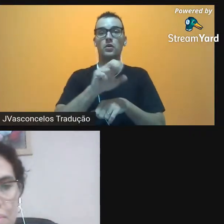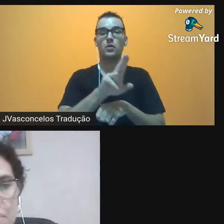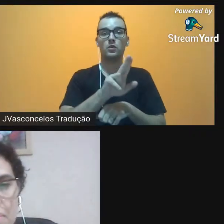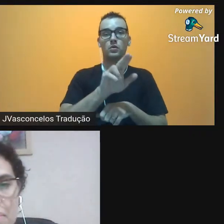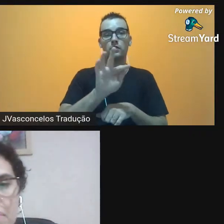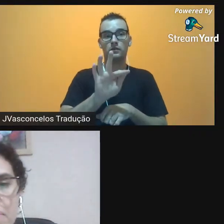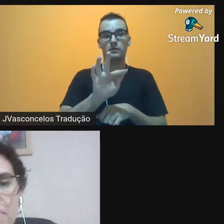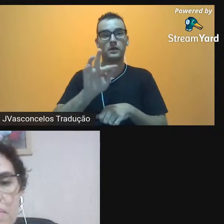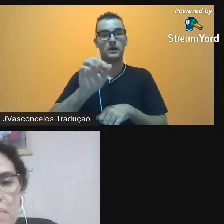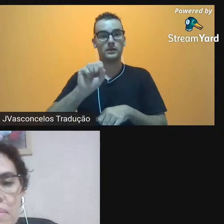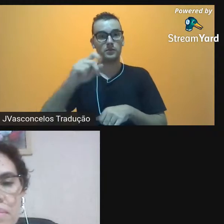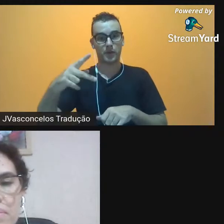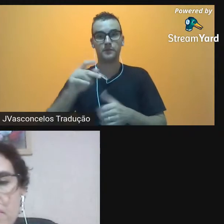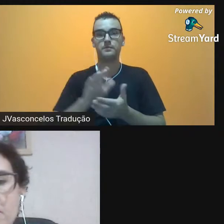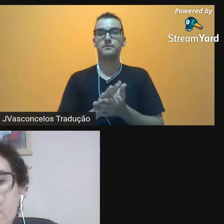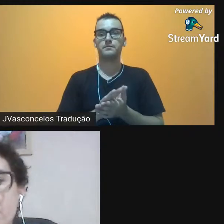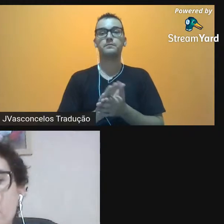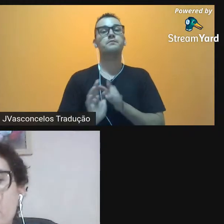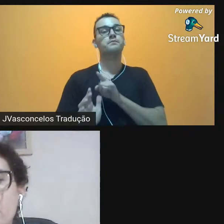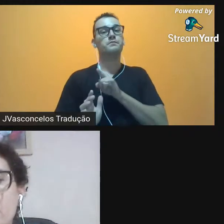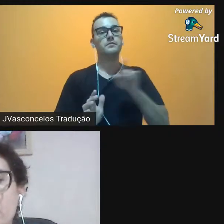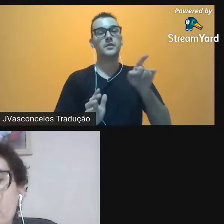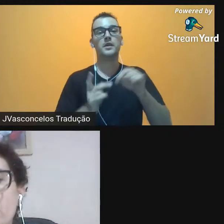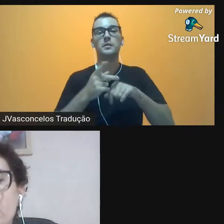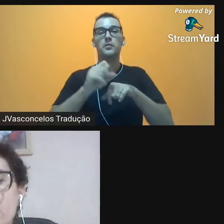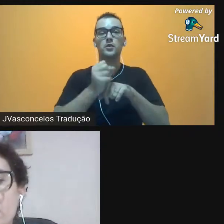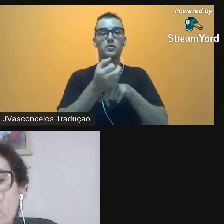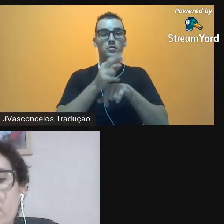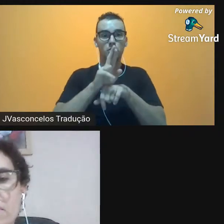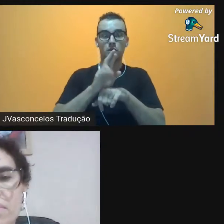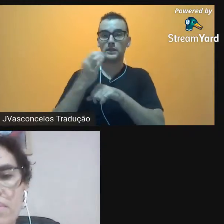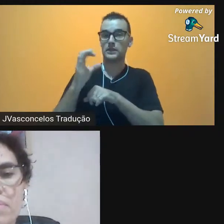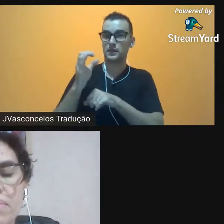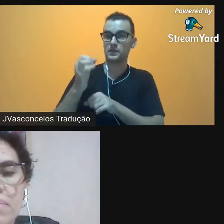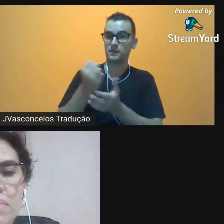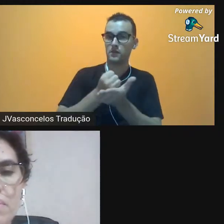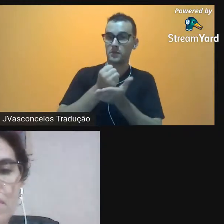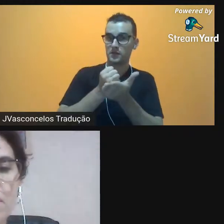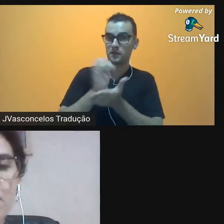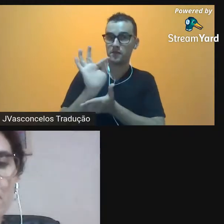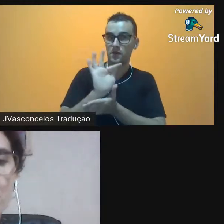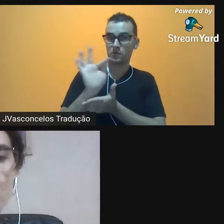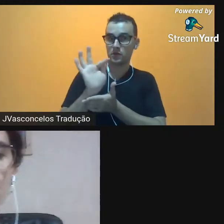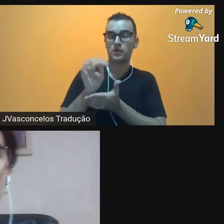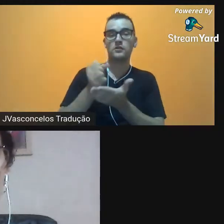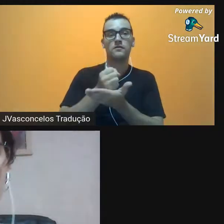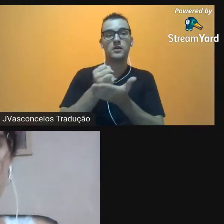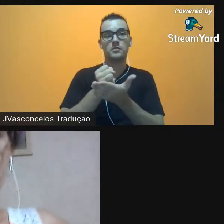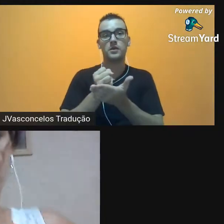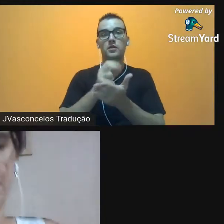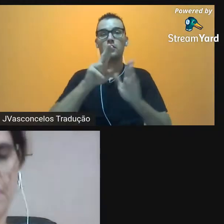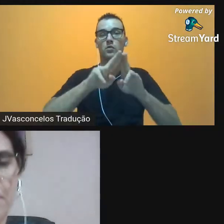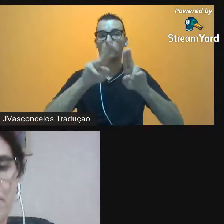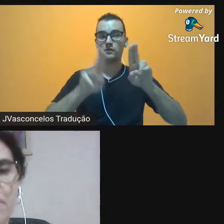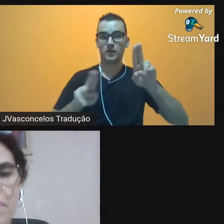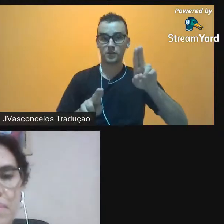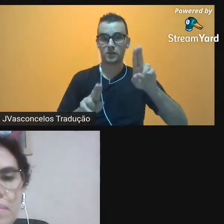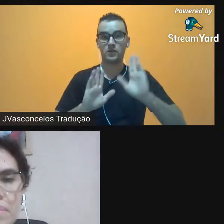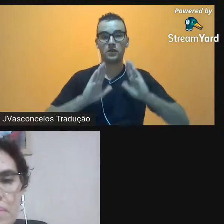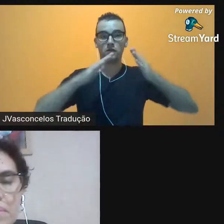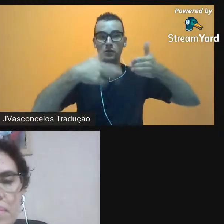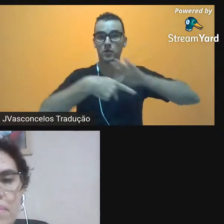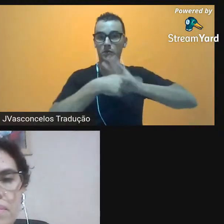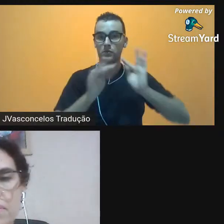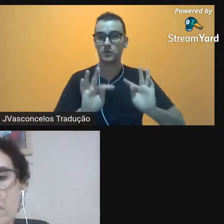célula. Pós-doutora em ciências farmacêuticas pela Faculdade de Farmácia da Universidade Federal do Rio de Janeiro, com ênfase em